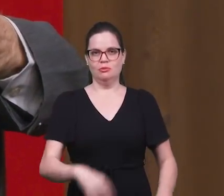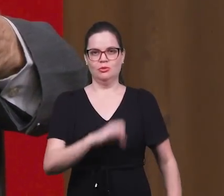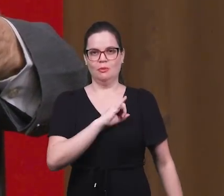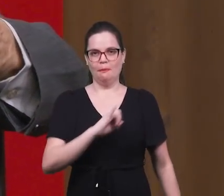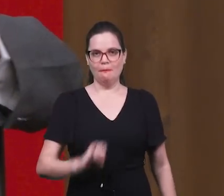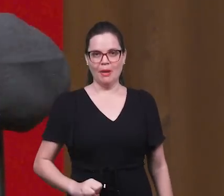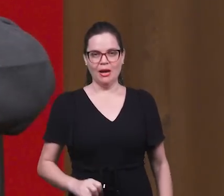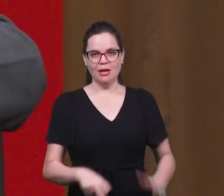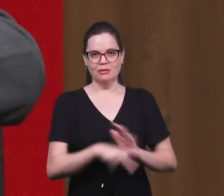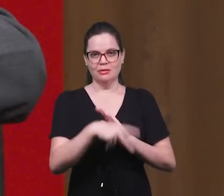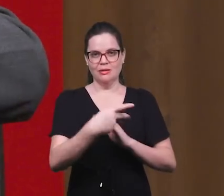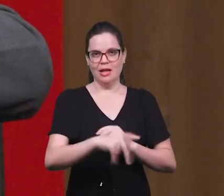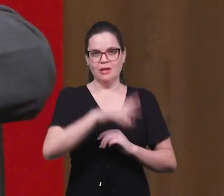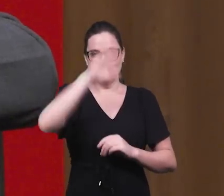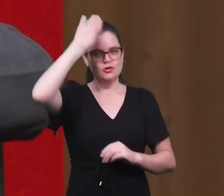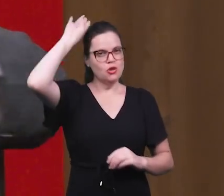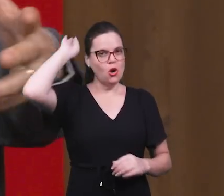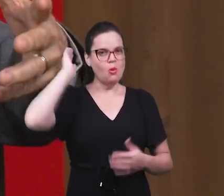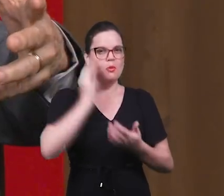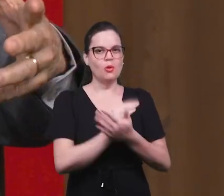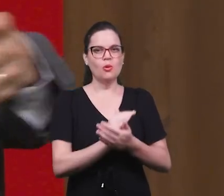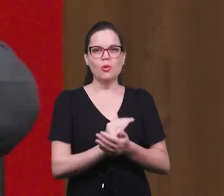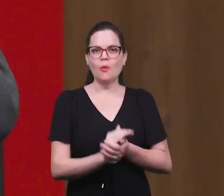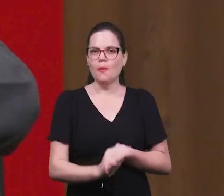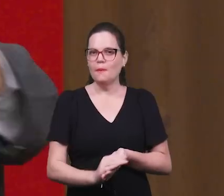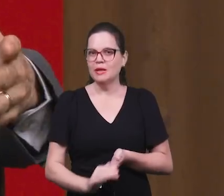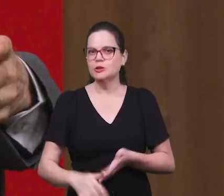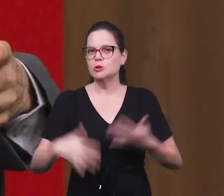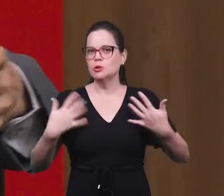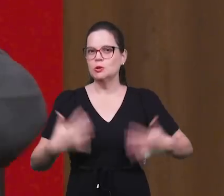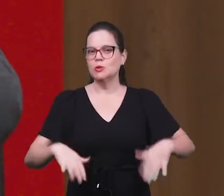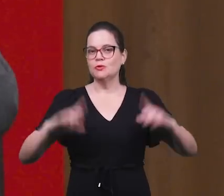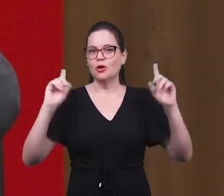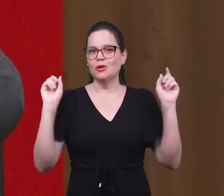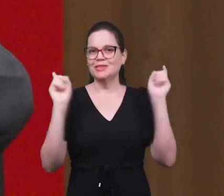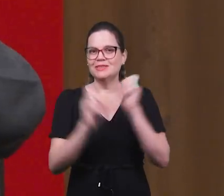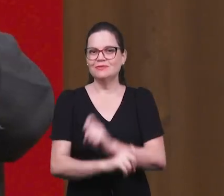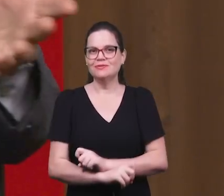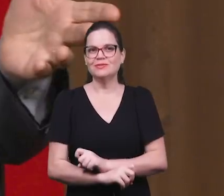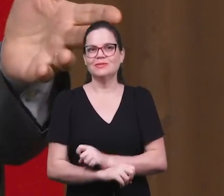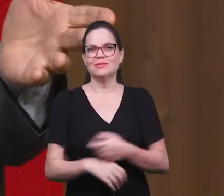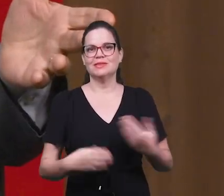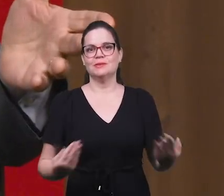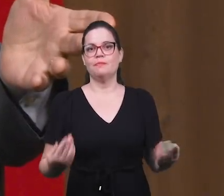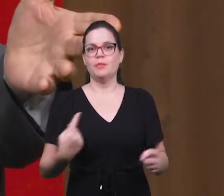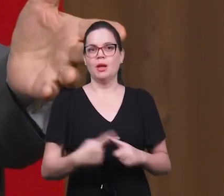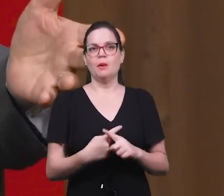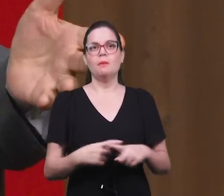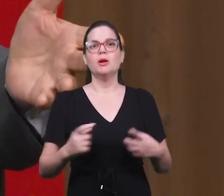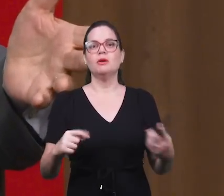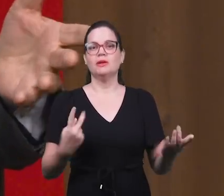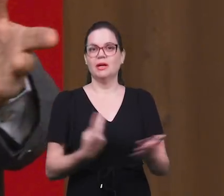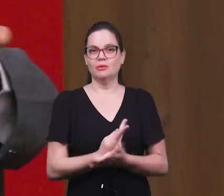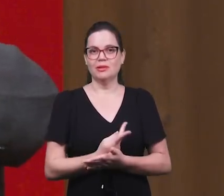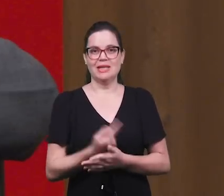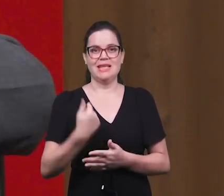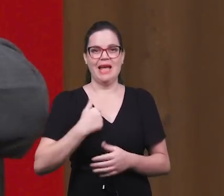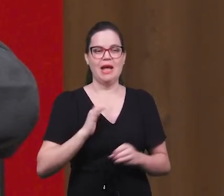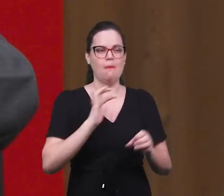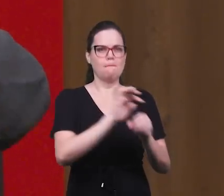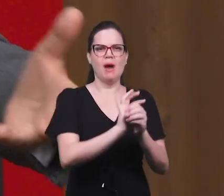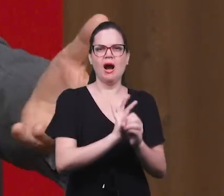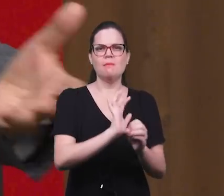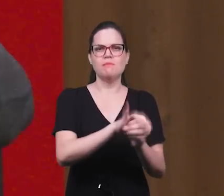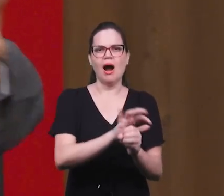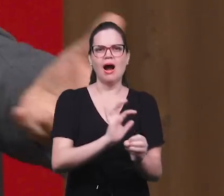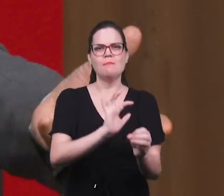cara, porque como eles conquistaram o mundo todo, não tinha mais nada para conquistar, não tinha mais nada para saquear. Então não tinha o